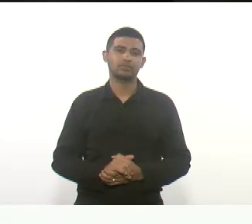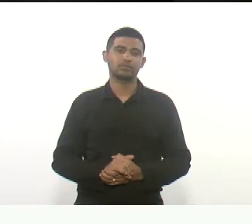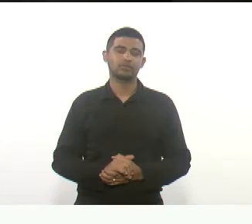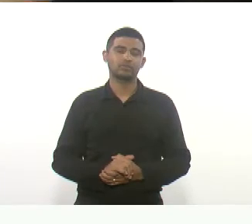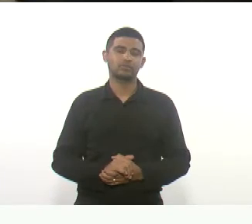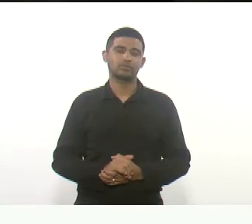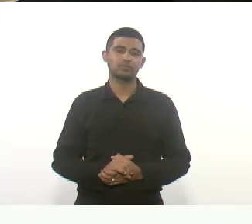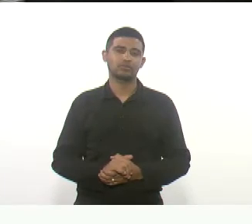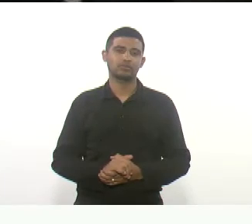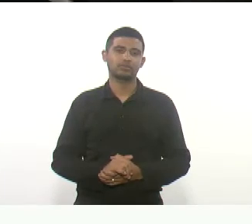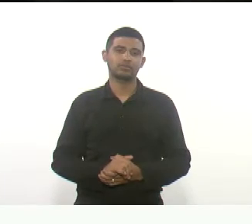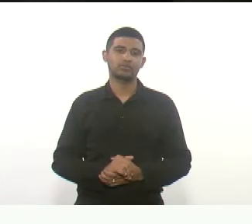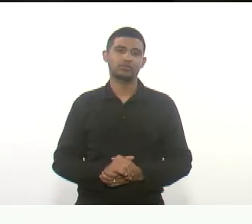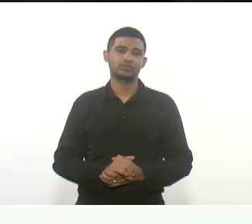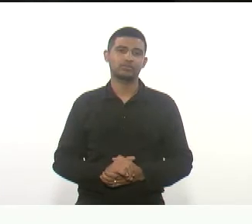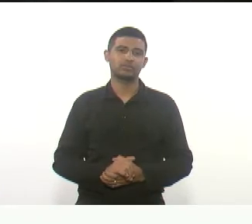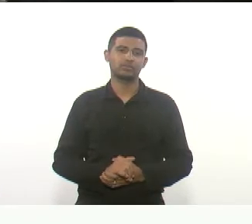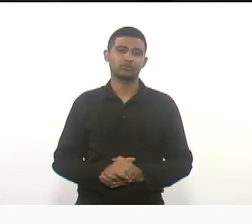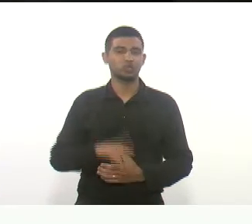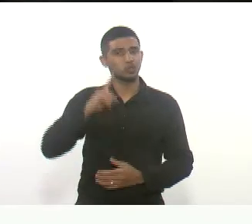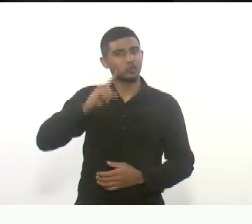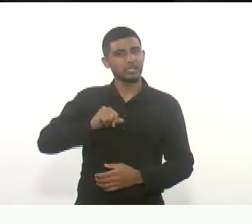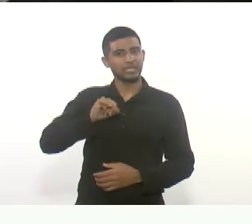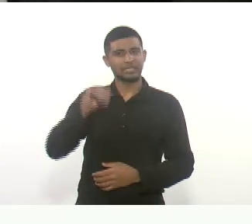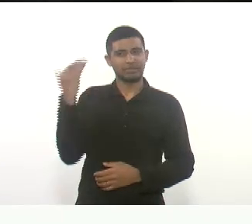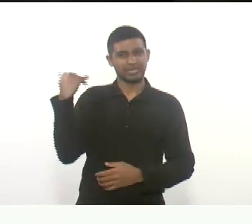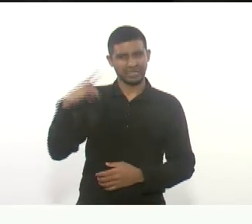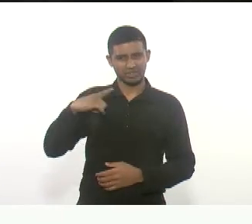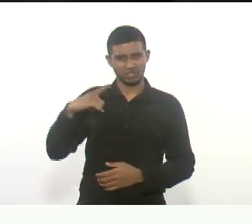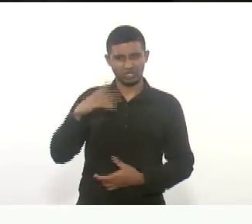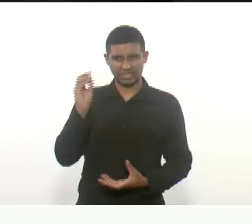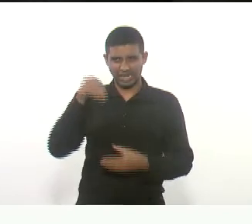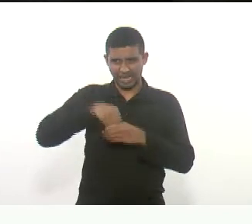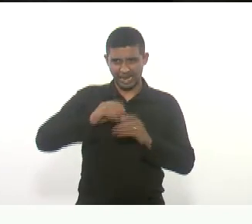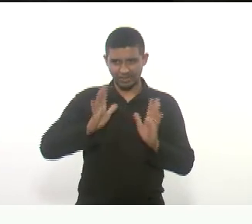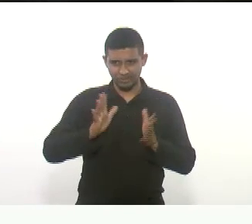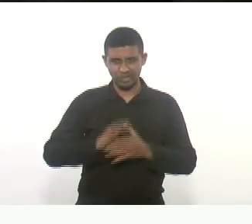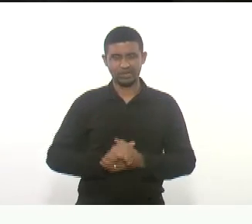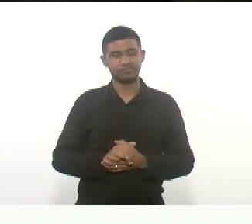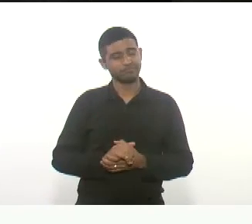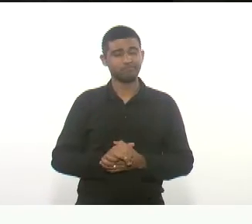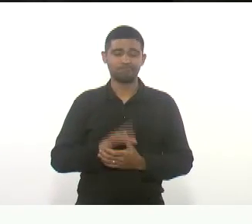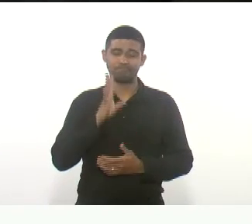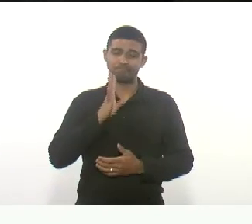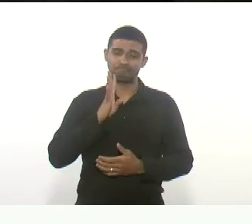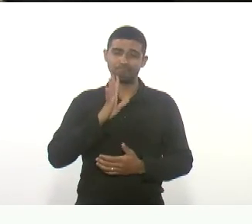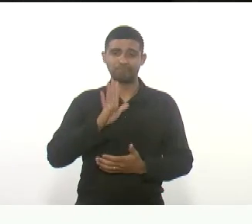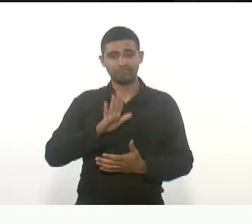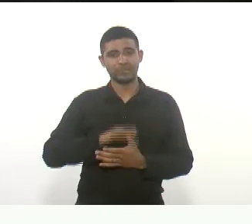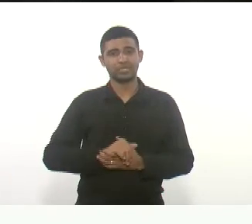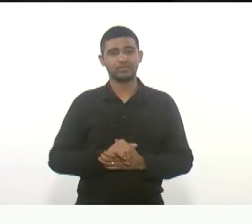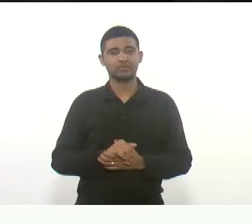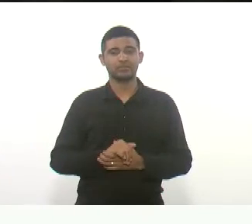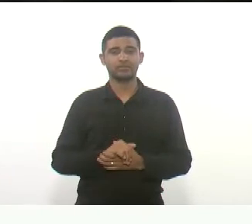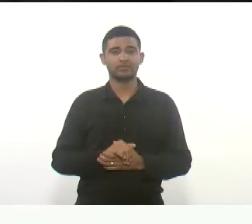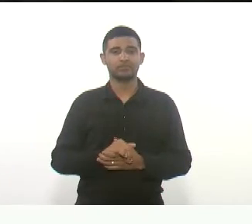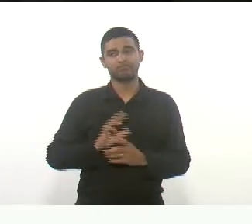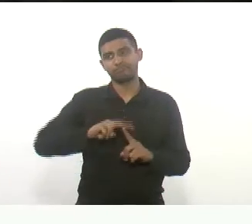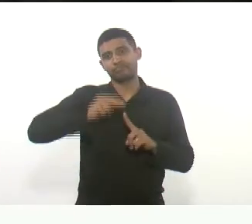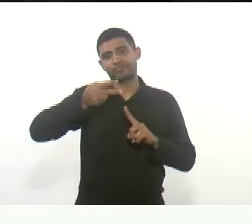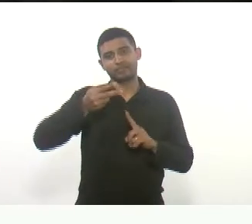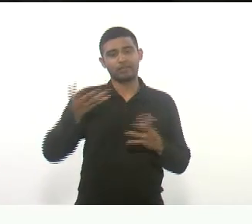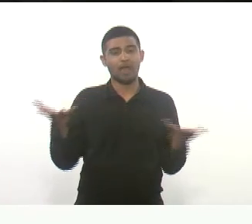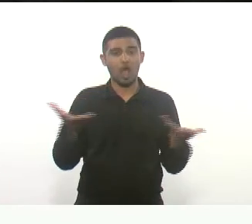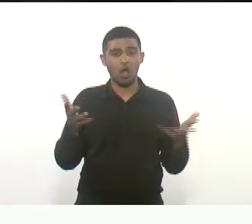subsequente, né? Ou o integrado, não sei se já existia na época, mas é mais recente, o integrado, que é bacana também, mas também é a mais. E hoje,